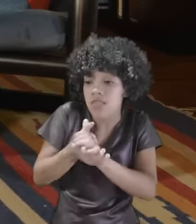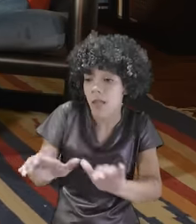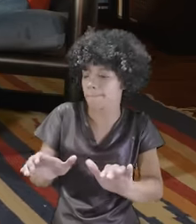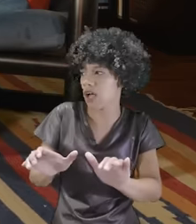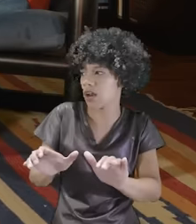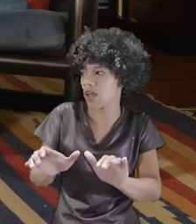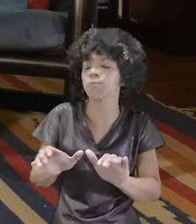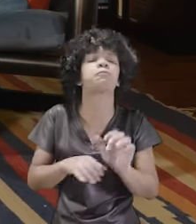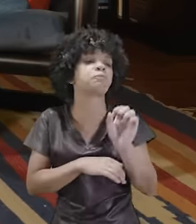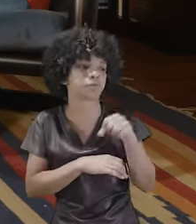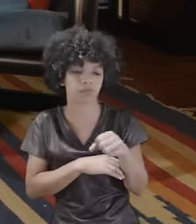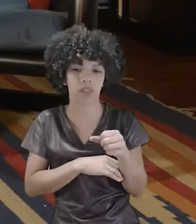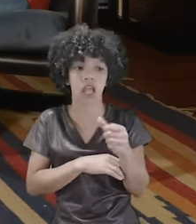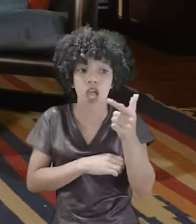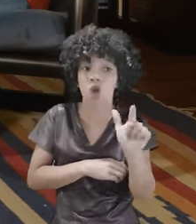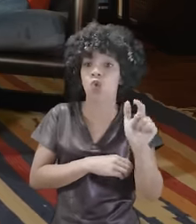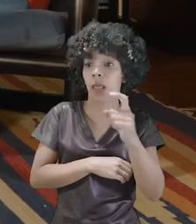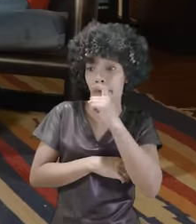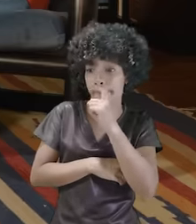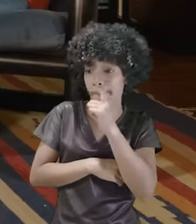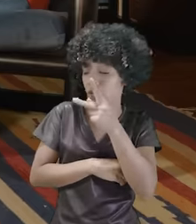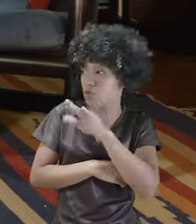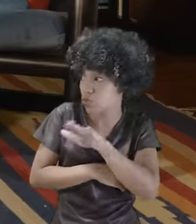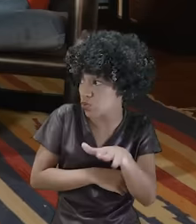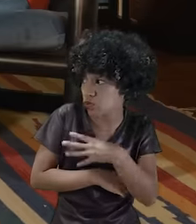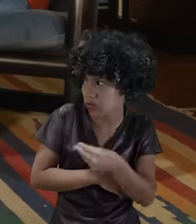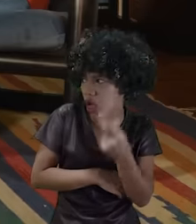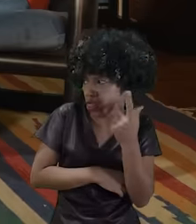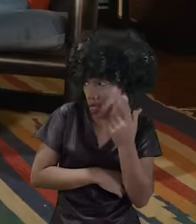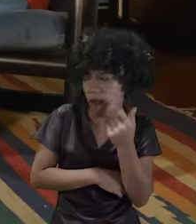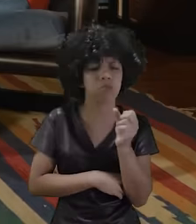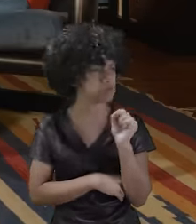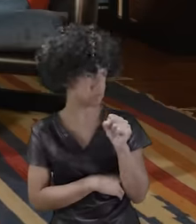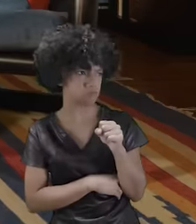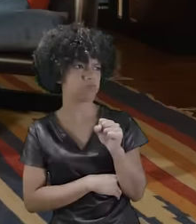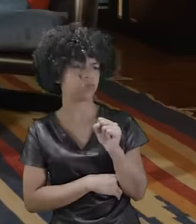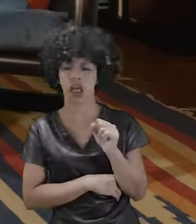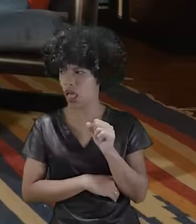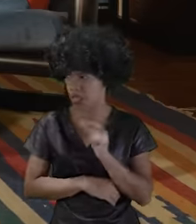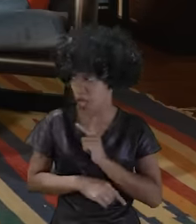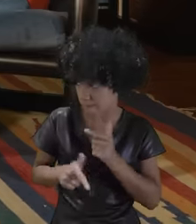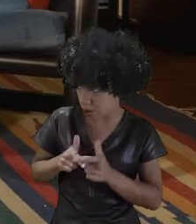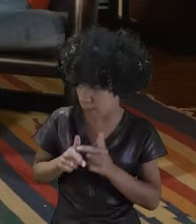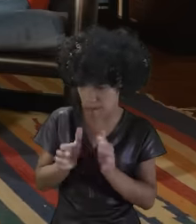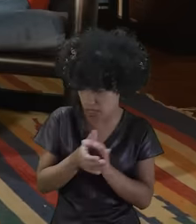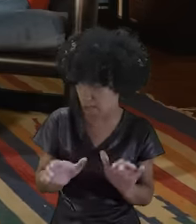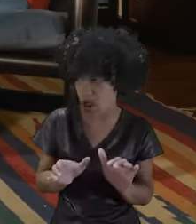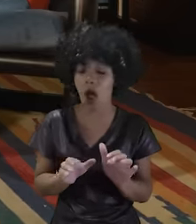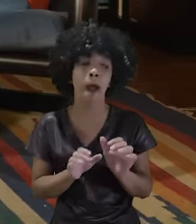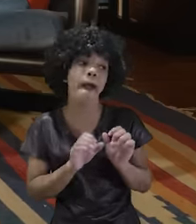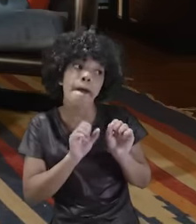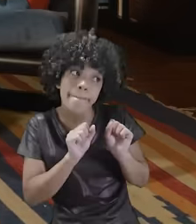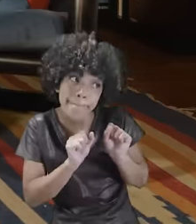separada do seu marido eu tava que era parte dos seus outros filhos tava e isso é normal lá normal modem problema de separação